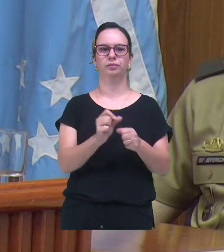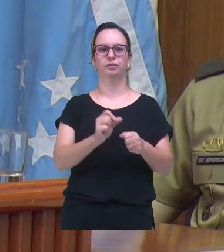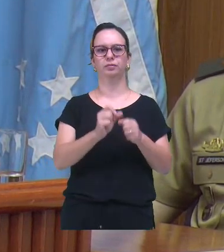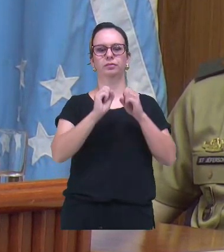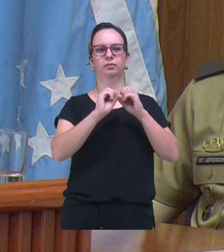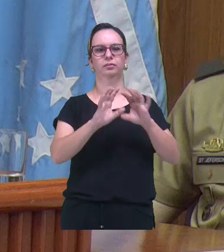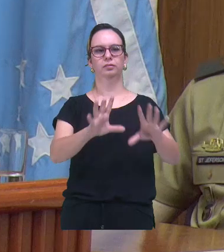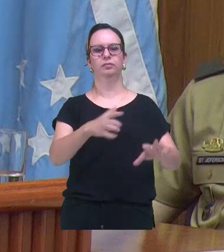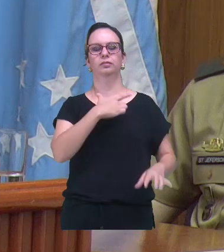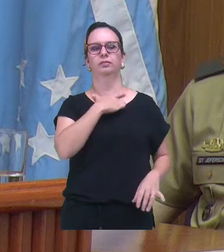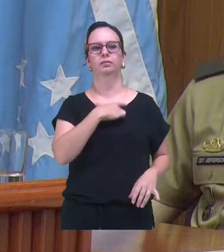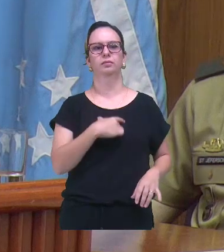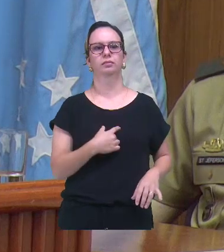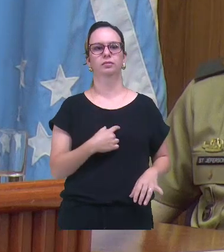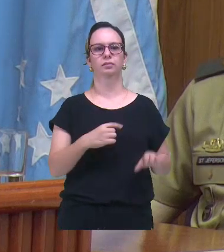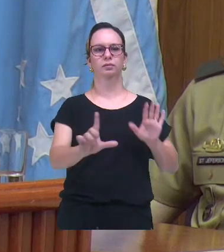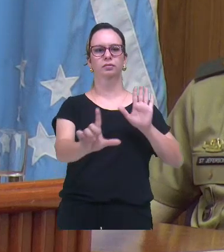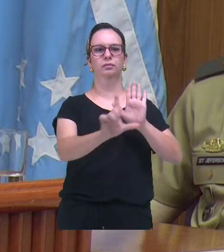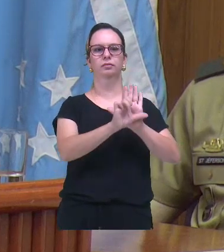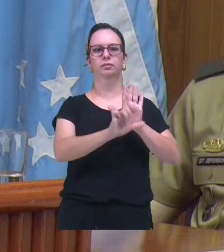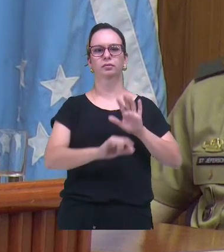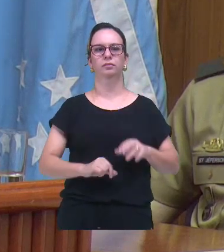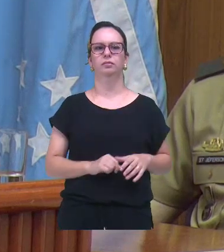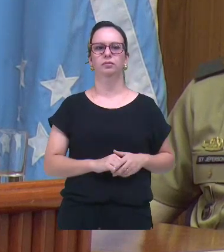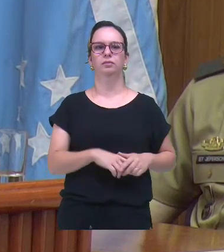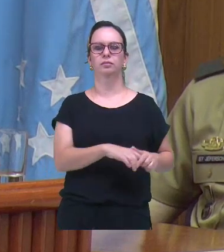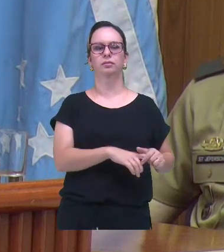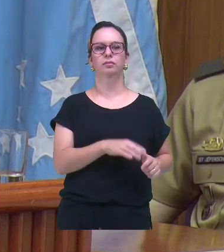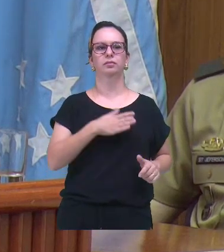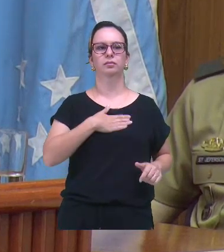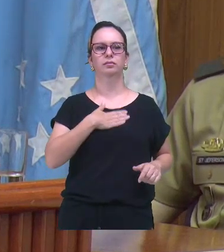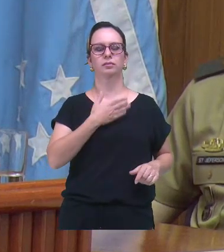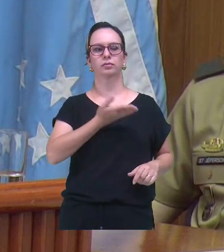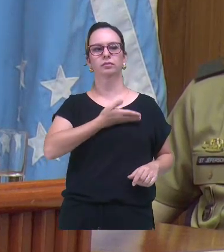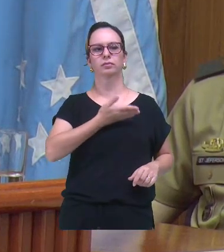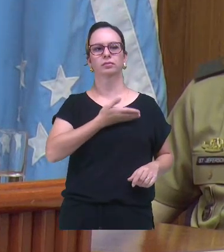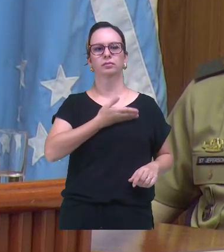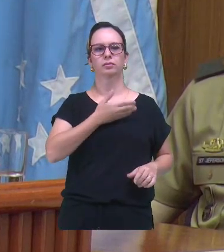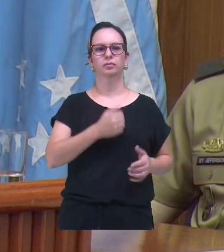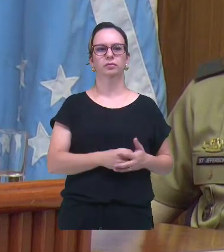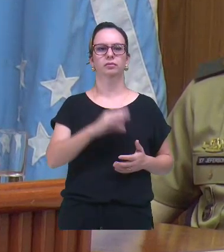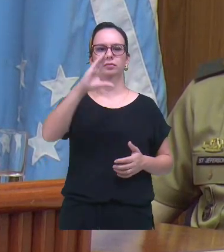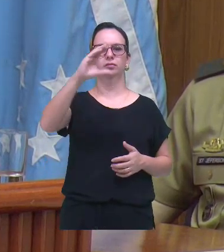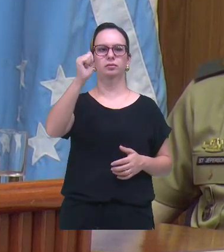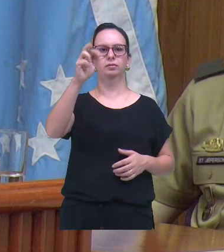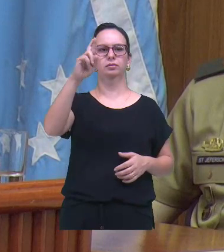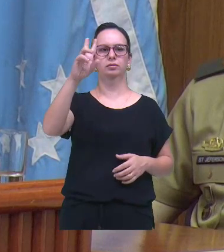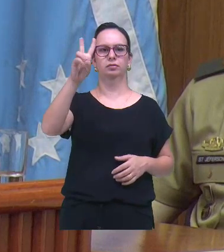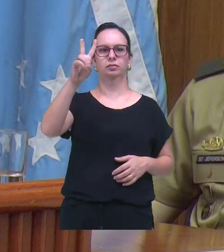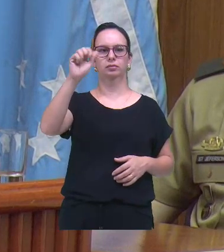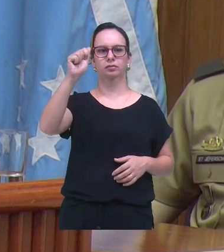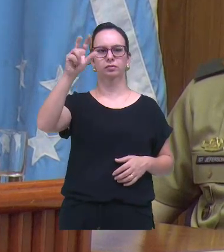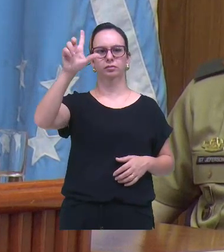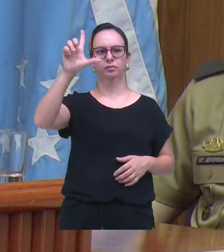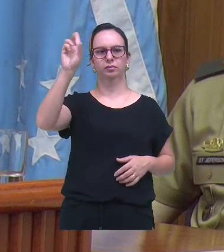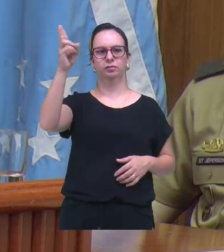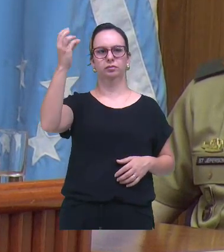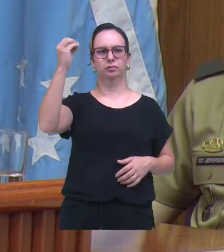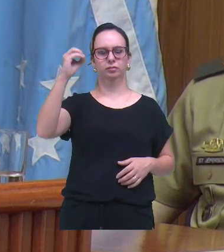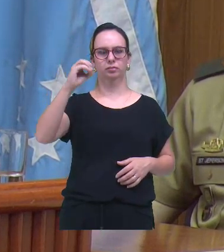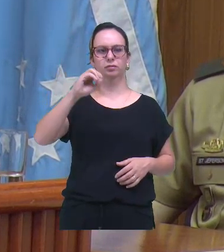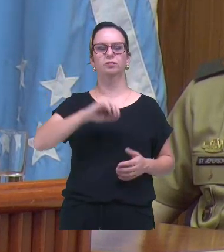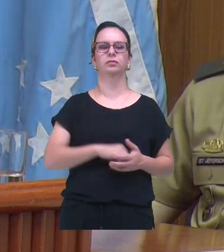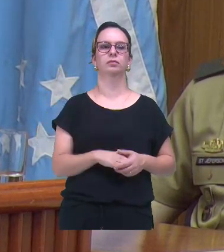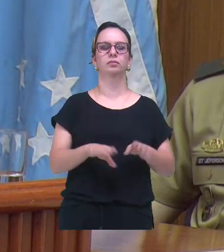da medalha legislativa. Aos meus amigos, Capitão Carvalho e Sargento Sidney Silva, por serem os primeiros